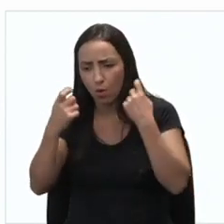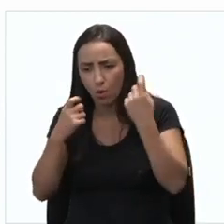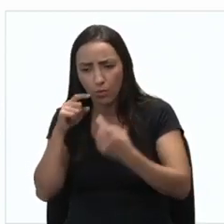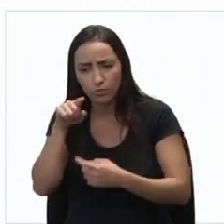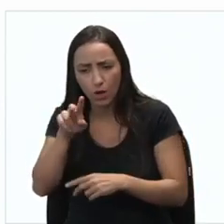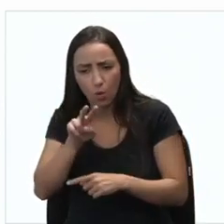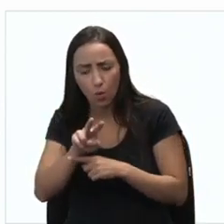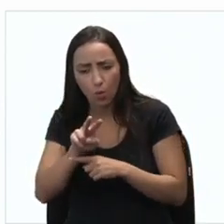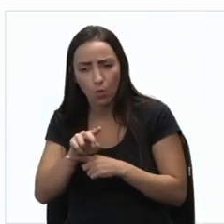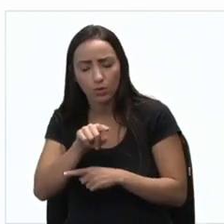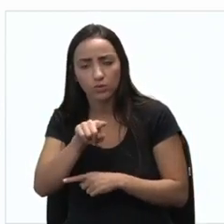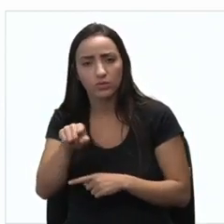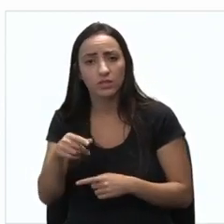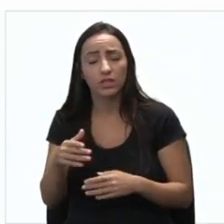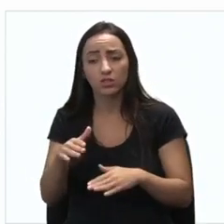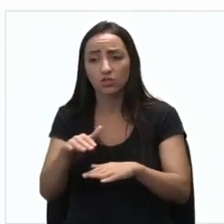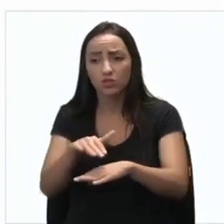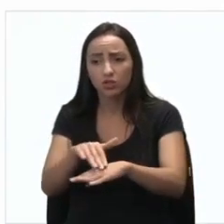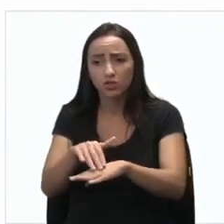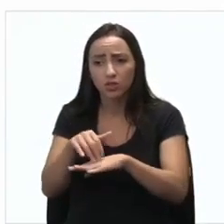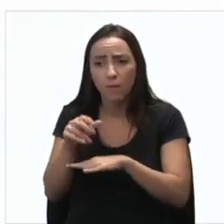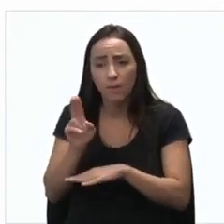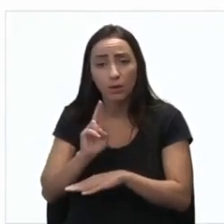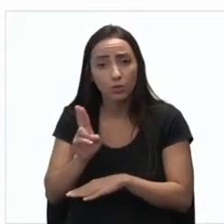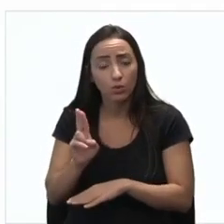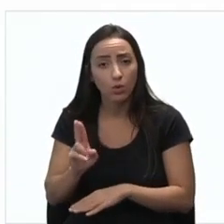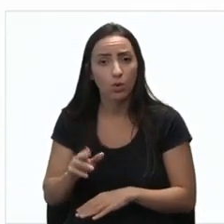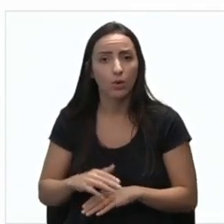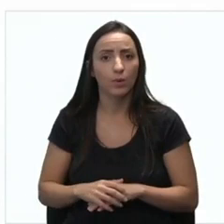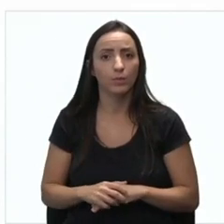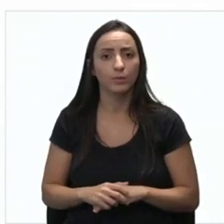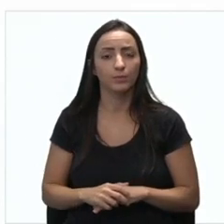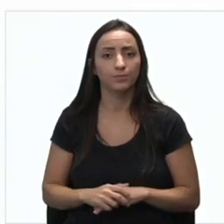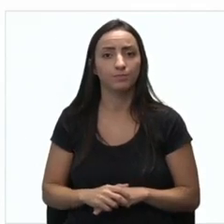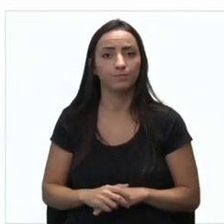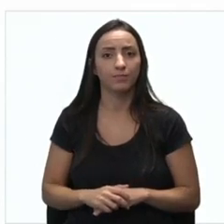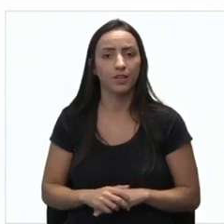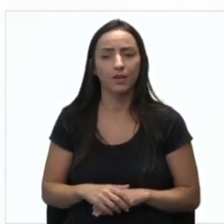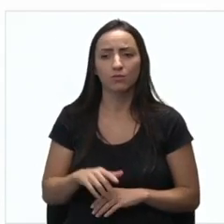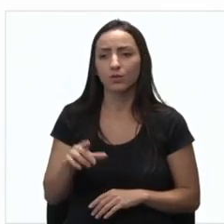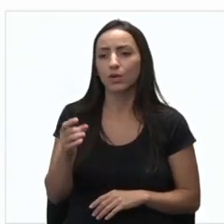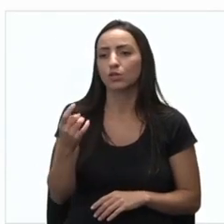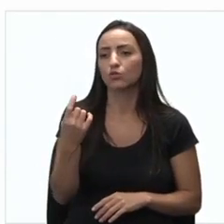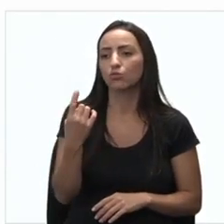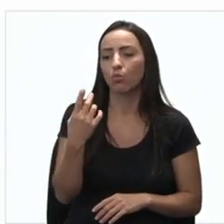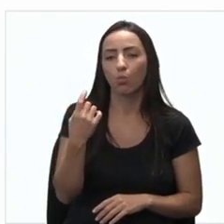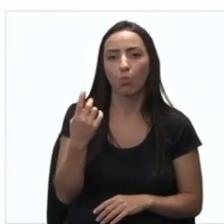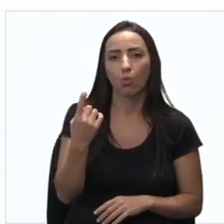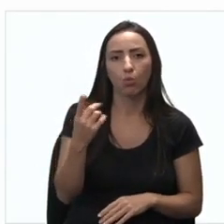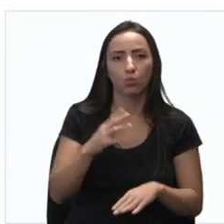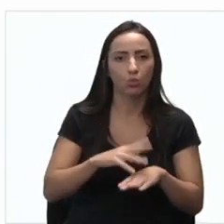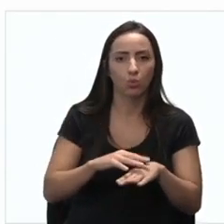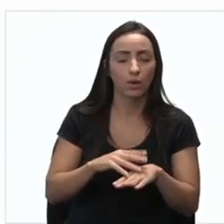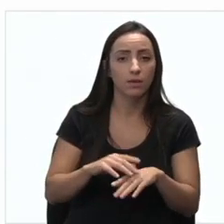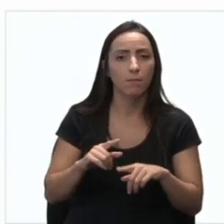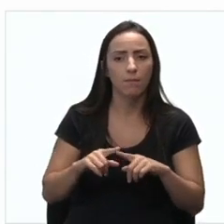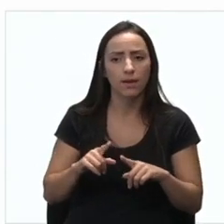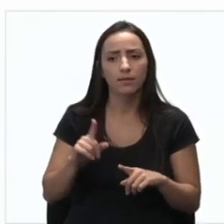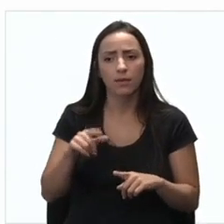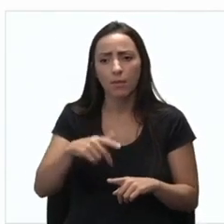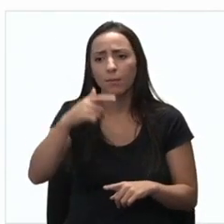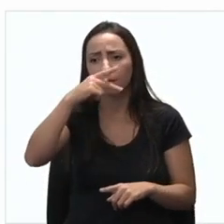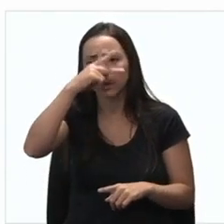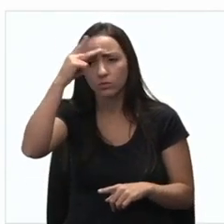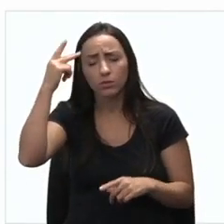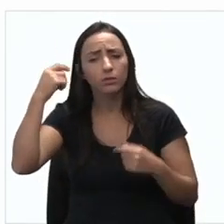de você, quando ela te chama pelo nome, quando você não é mais uma doença, mas você é alguém